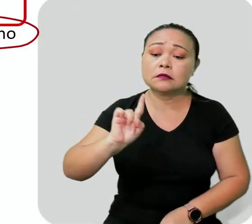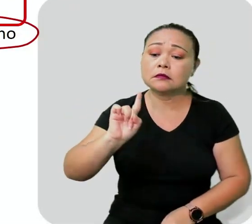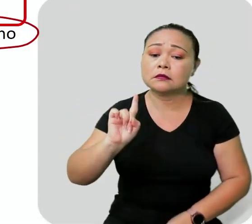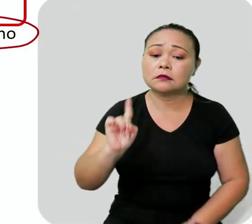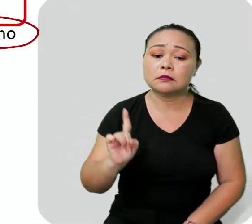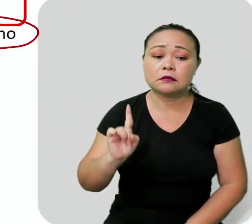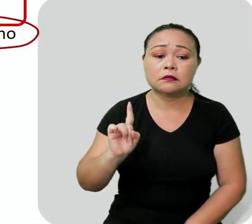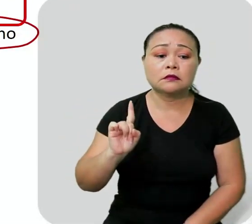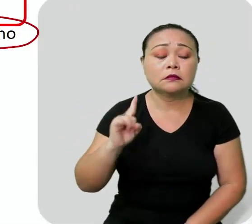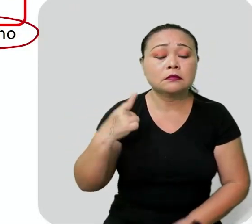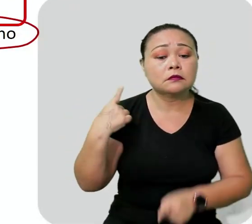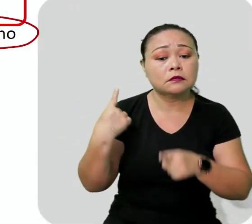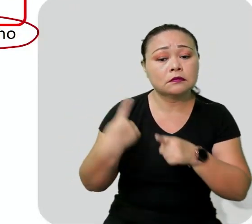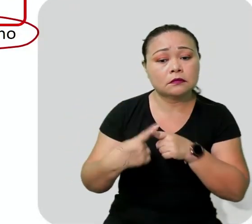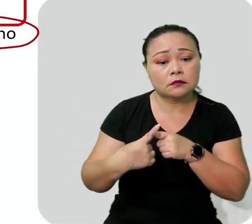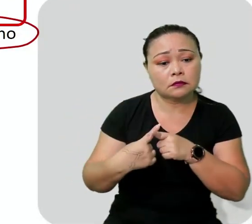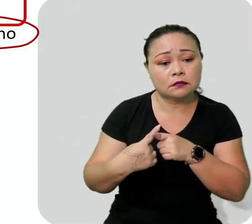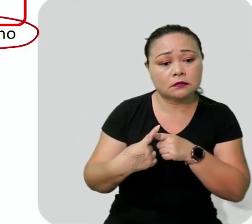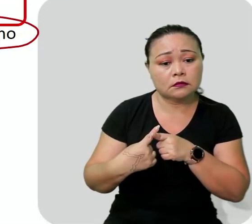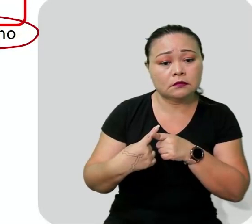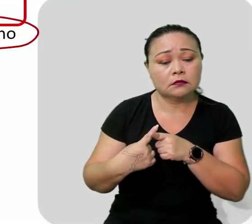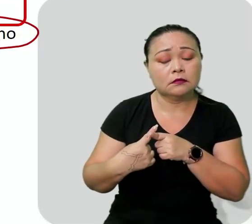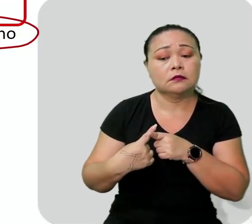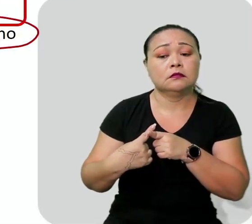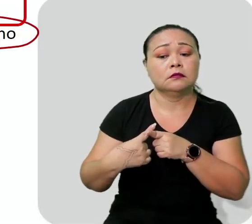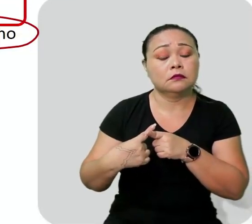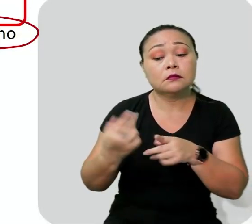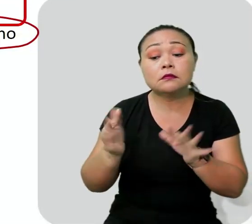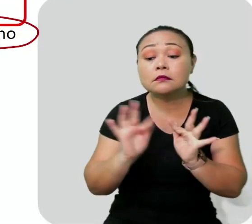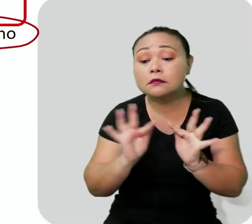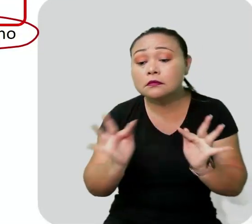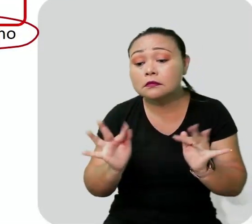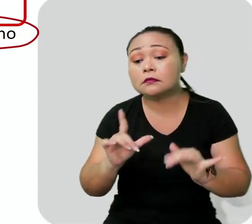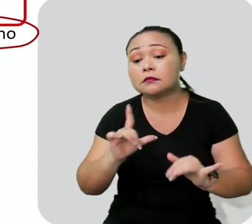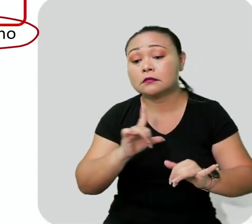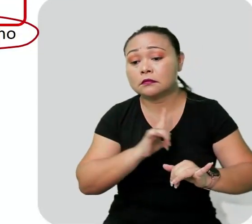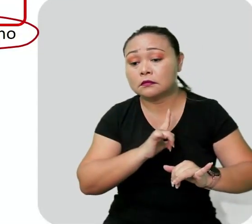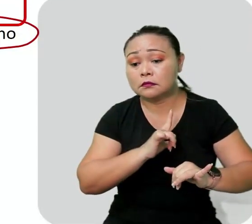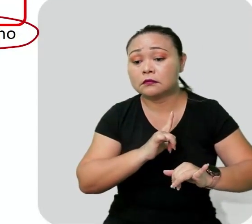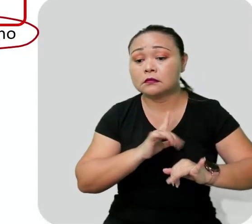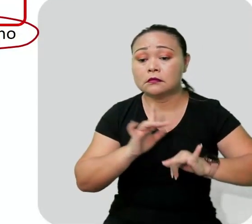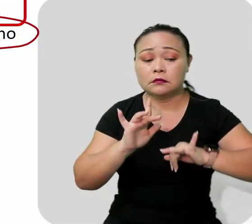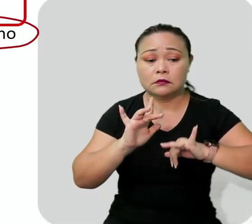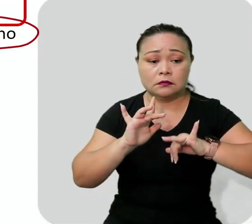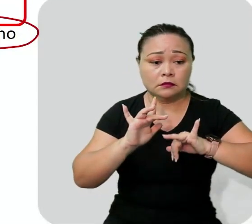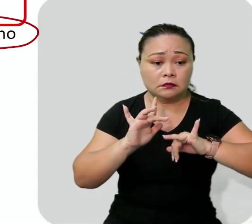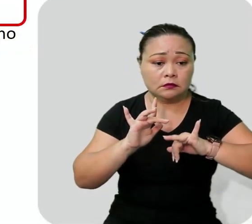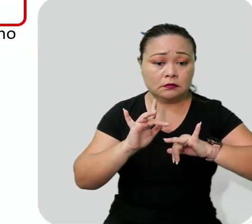espanhóis. Devido a quê, professor? Muito simples. devido